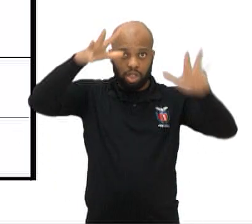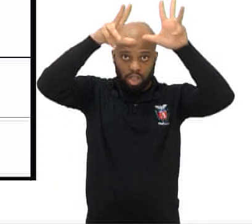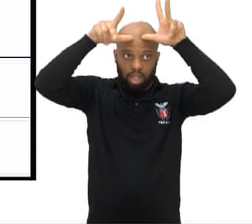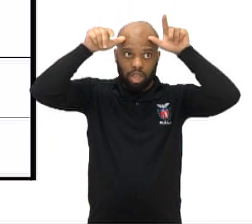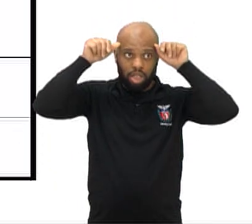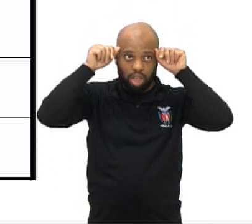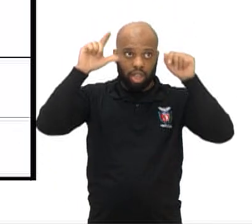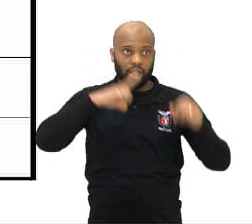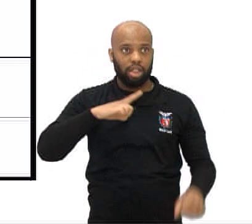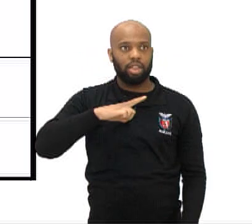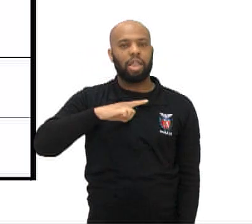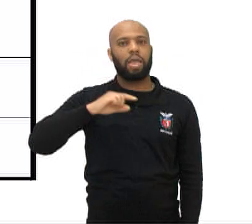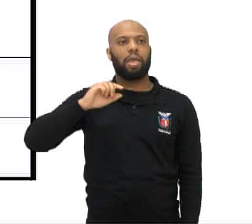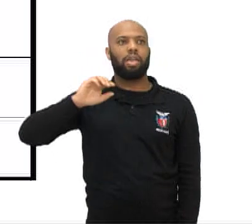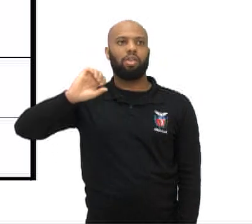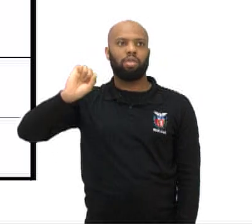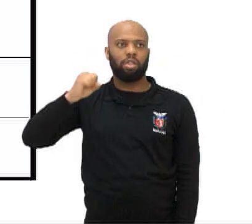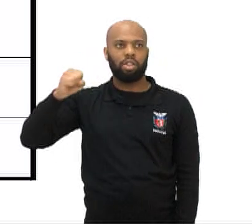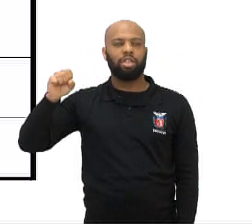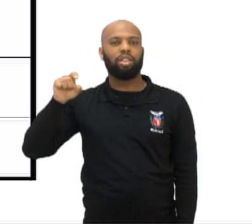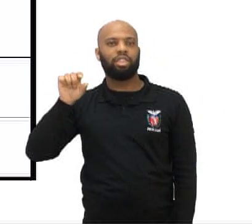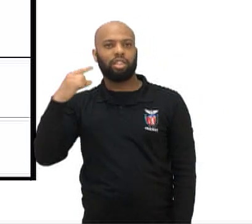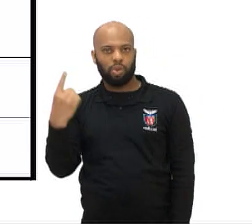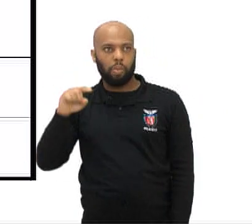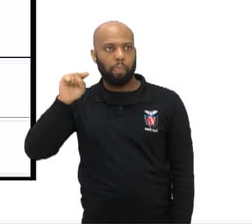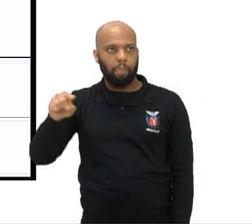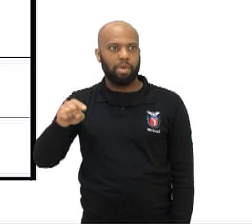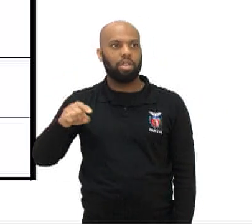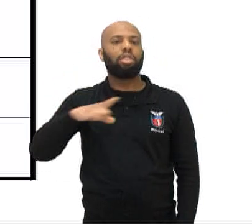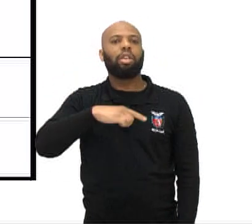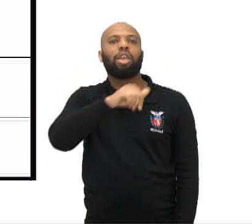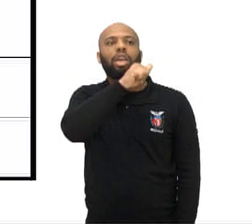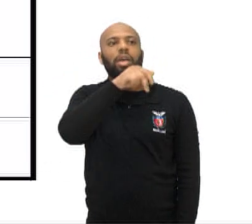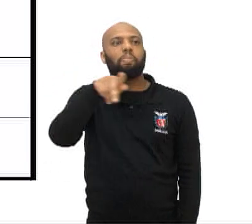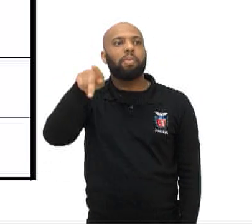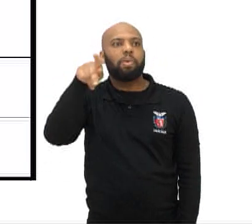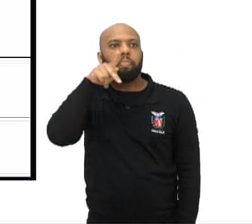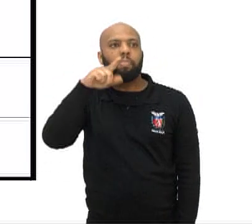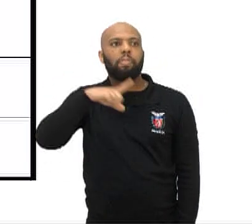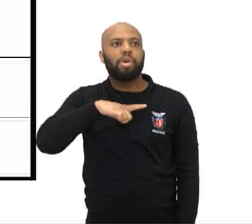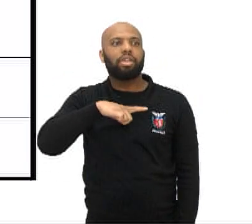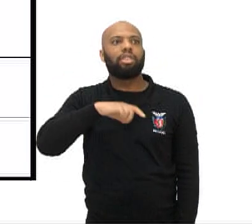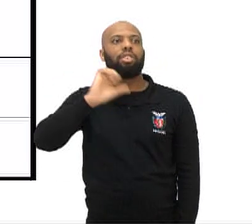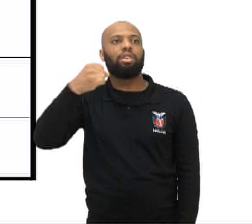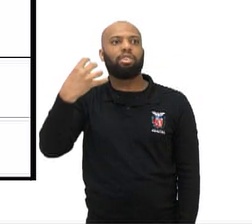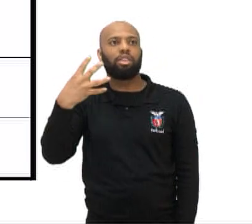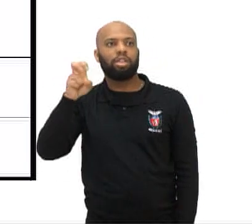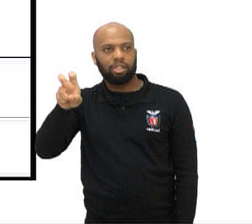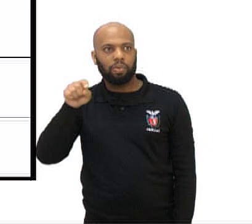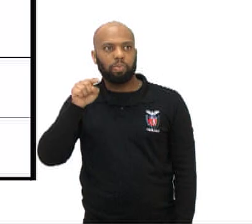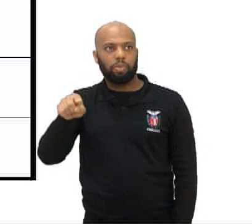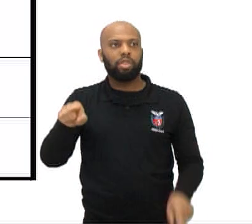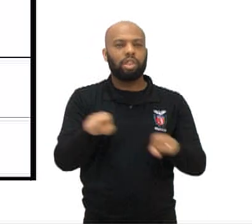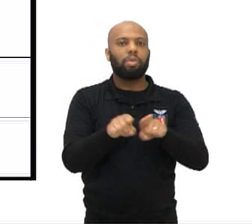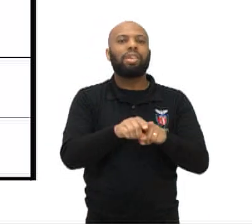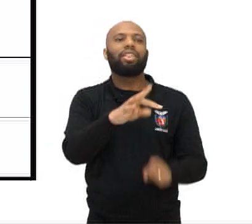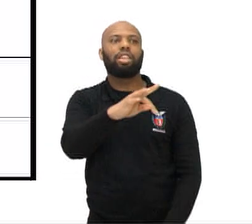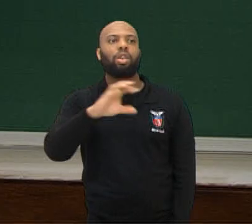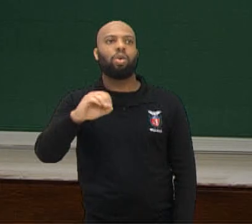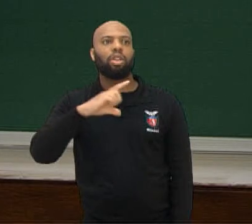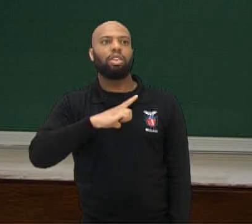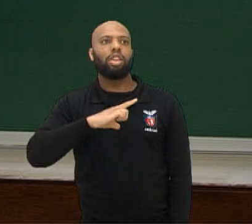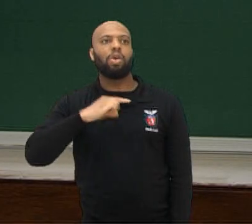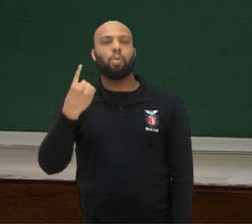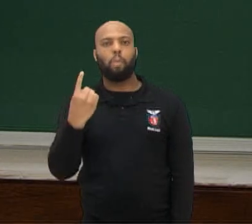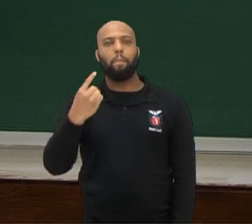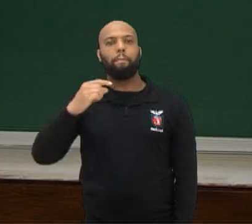881 mil. O Amapá, com 845. E o Tocantins com 1,5 milhões. Então, quanto